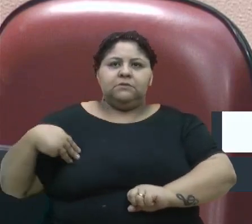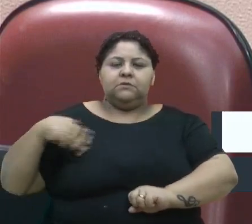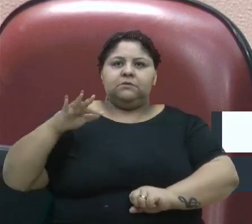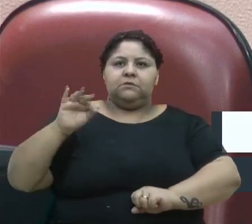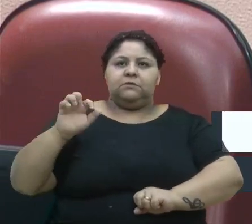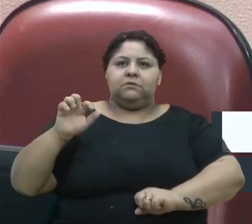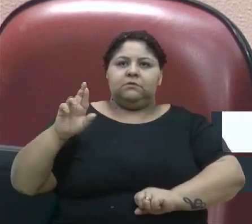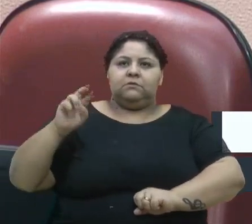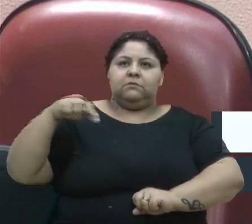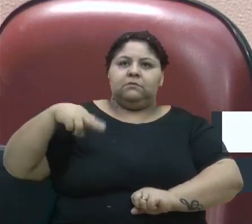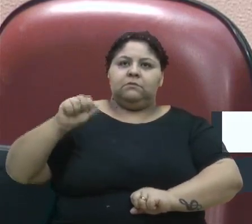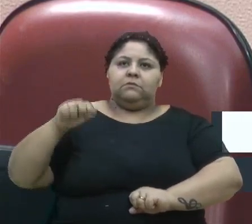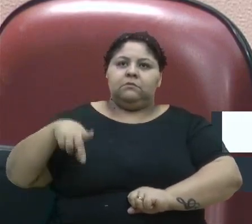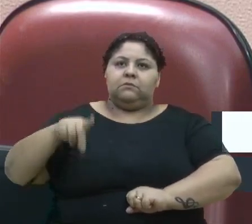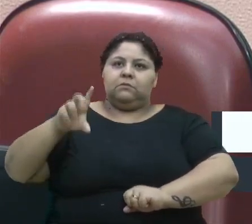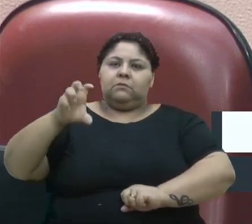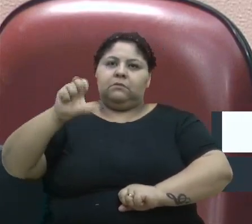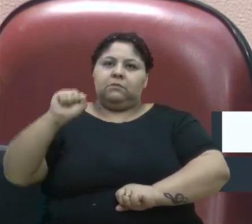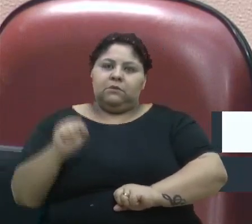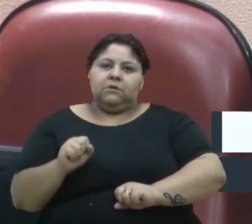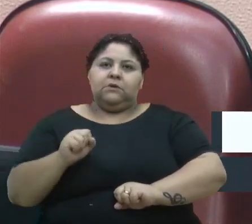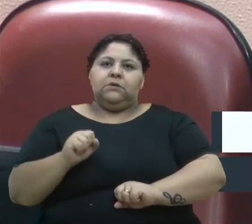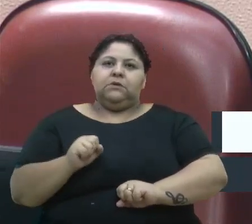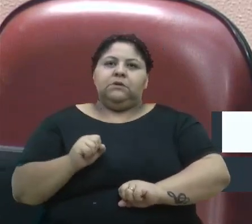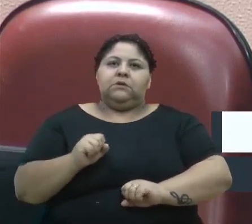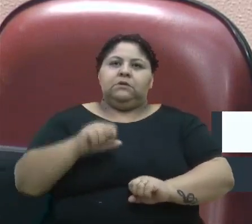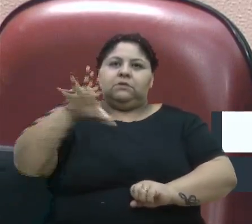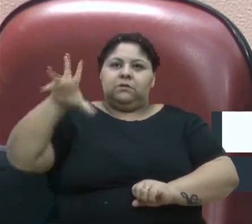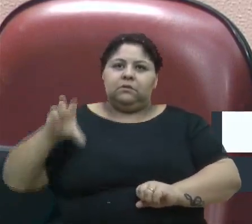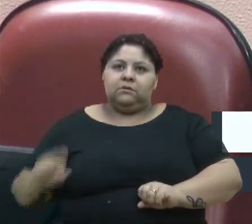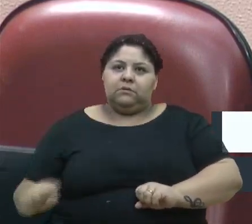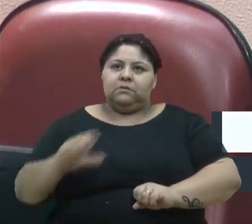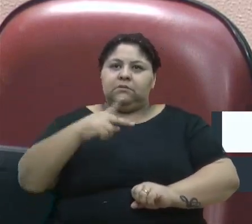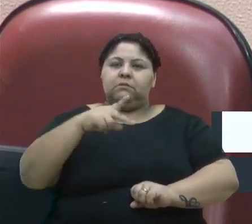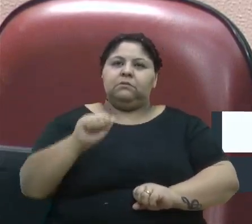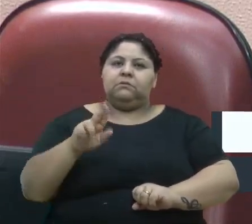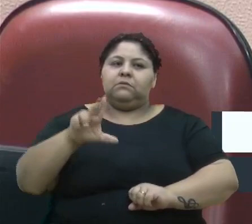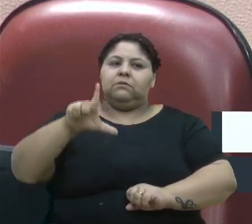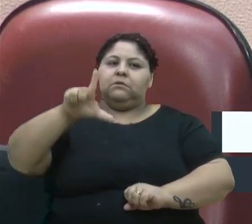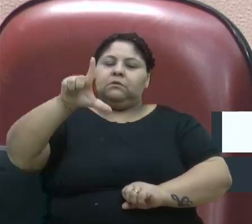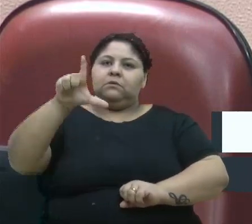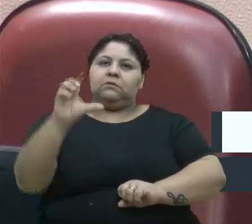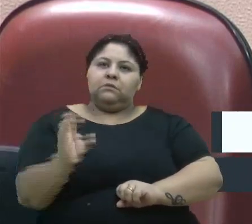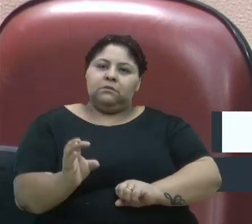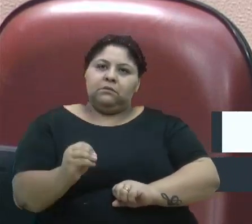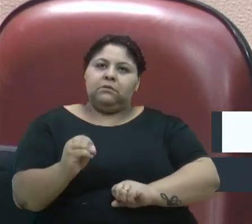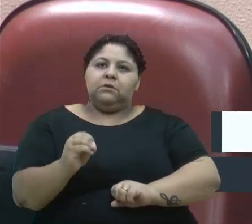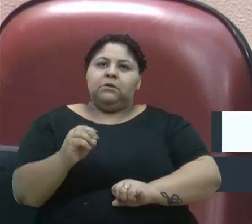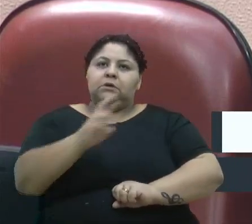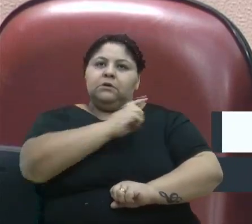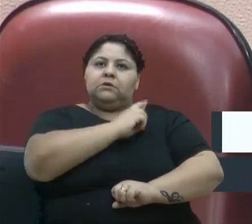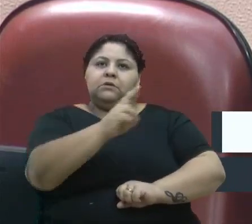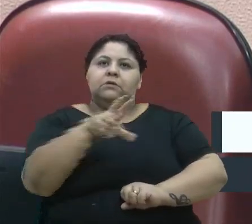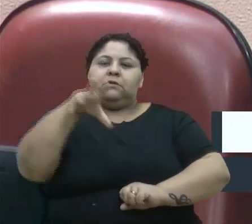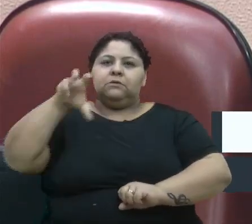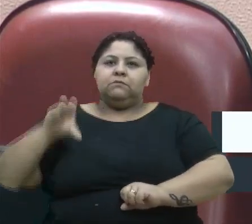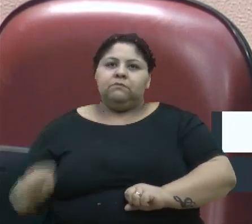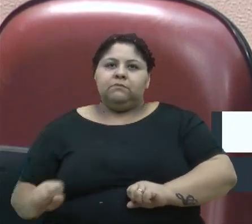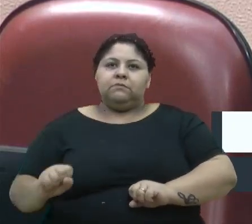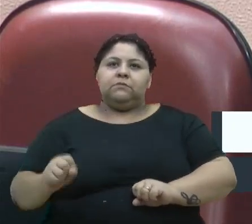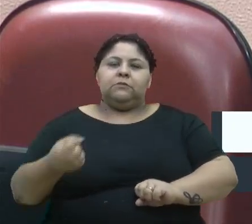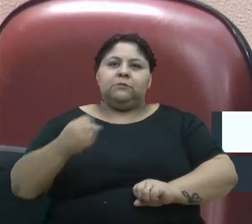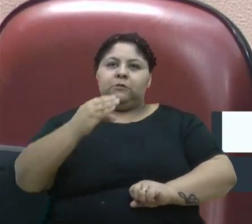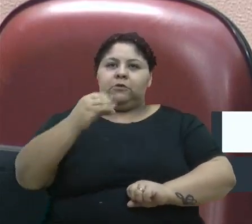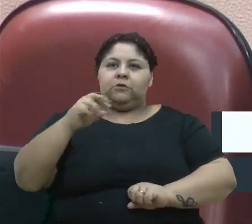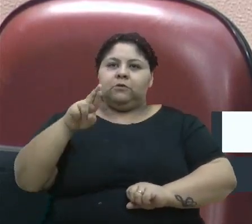Fernandes Lucena, que é da Sabre Sul. Paulo Spagnoli, representando a Sul Corte. Vanderlei